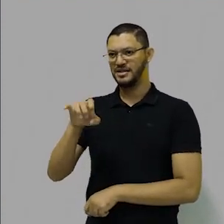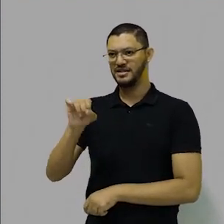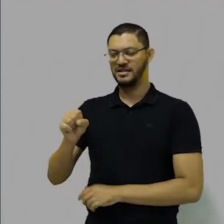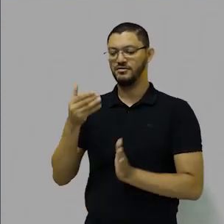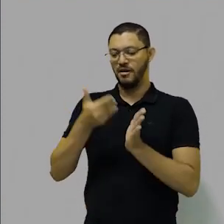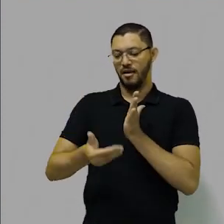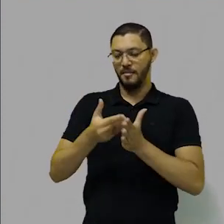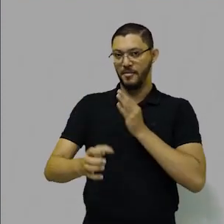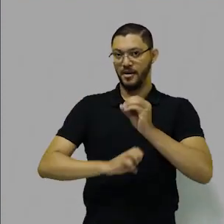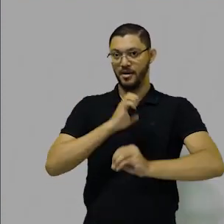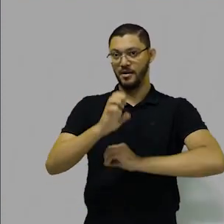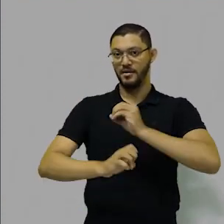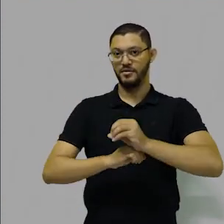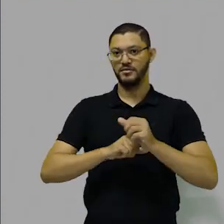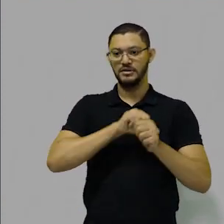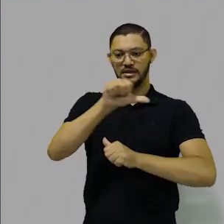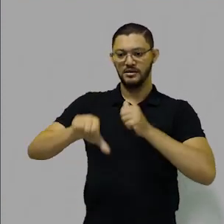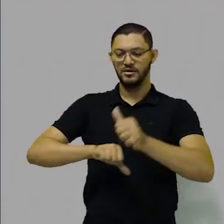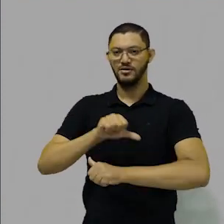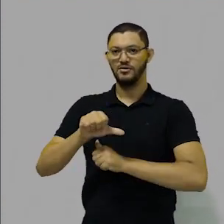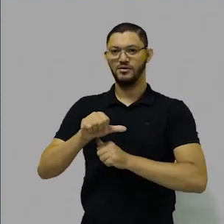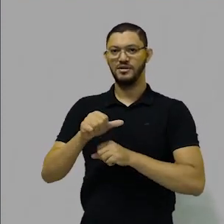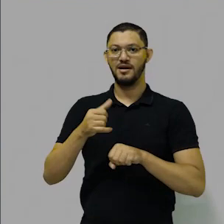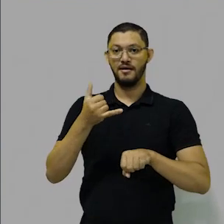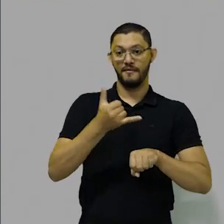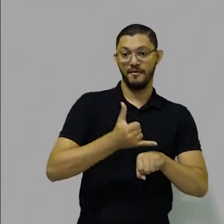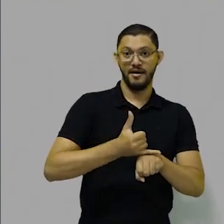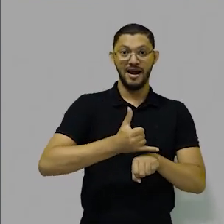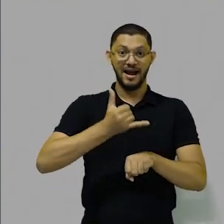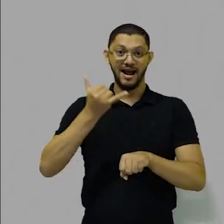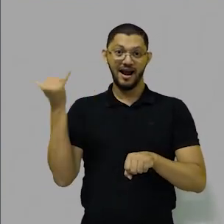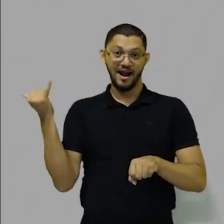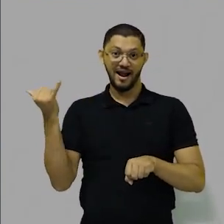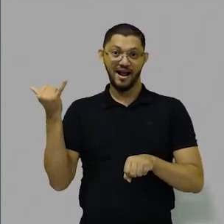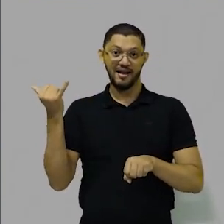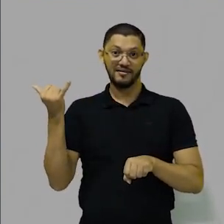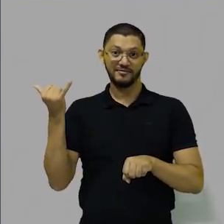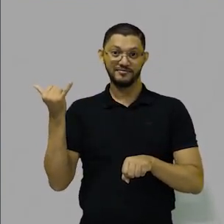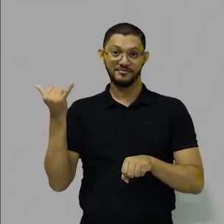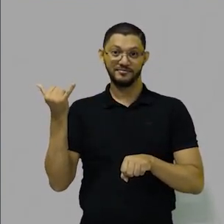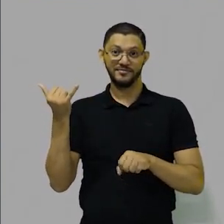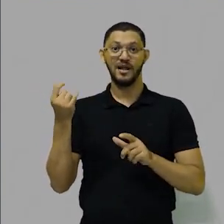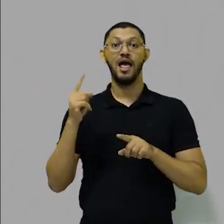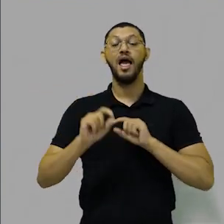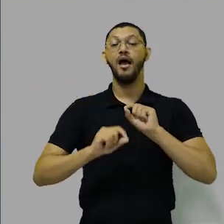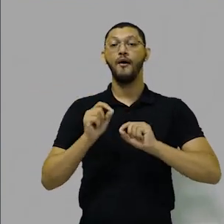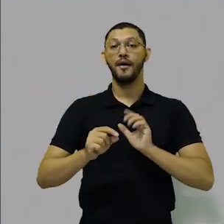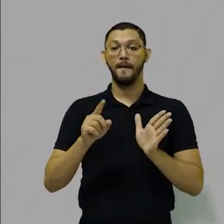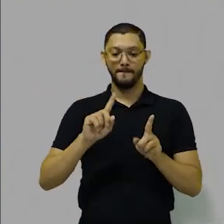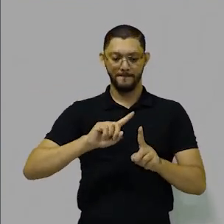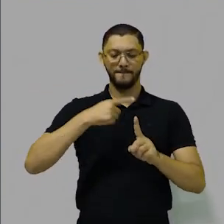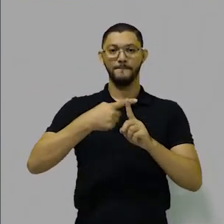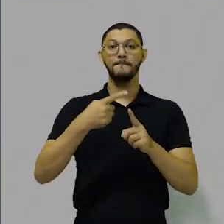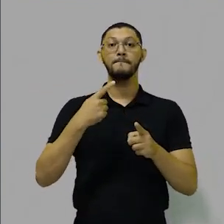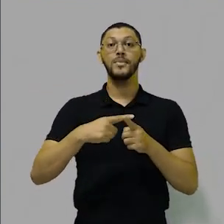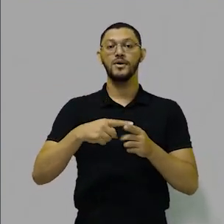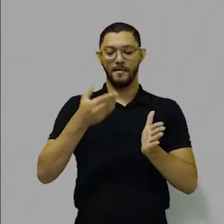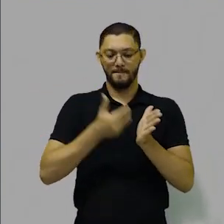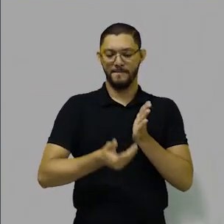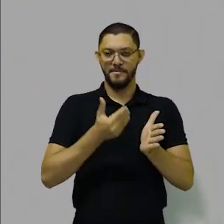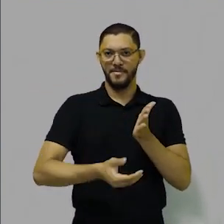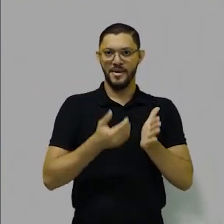elétrons. Então eles vão se tornar cátions, partículas carregadas positivamente. Por quê? Porque perderam